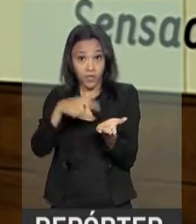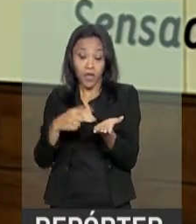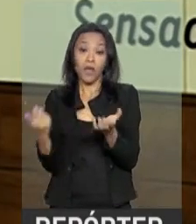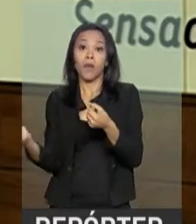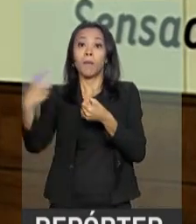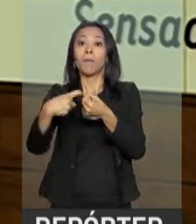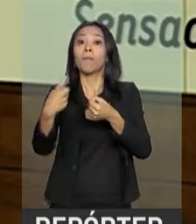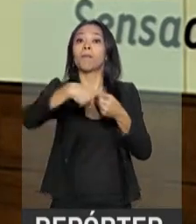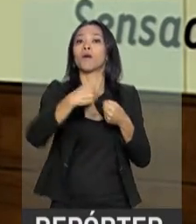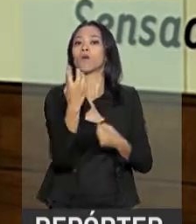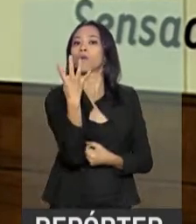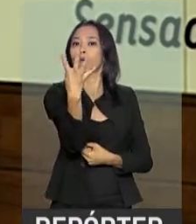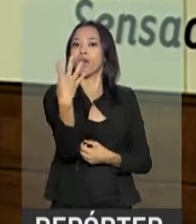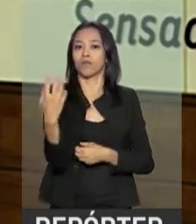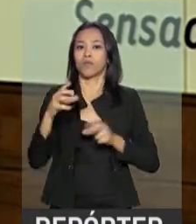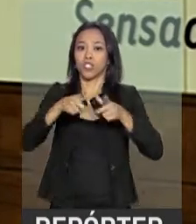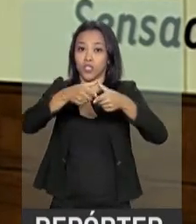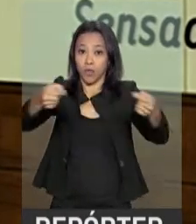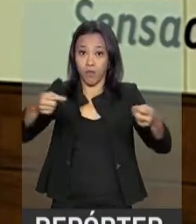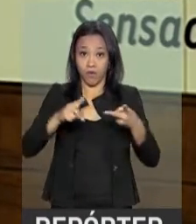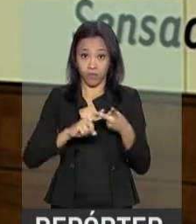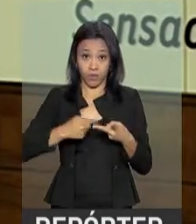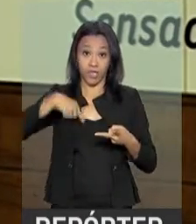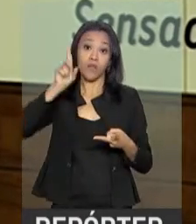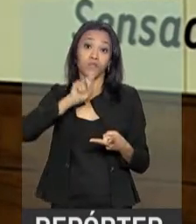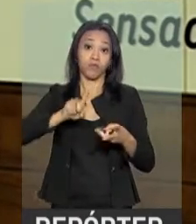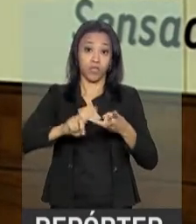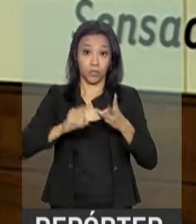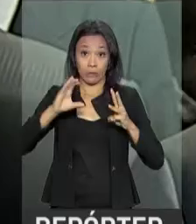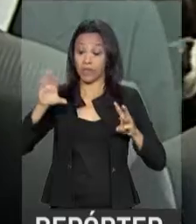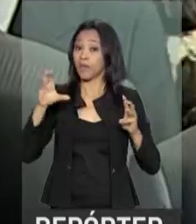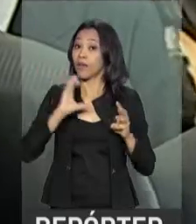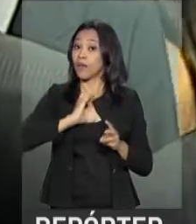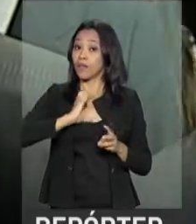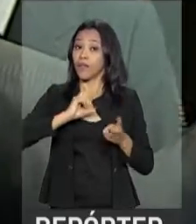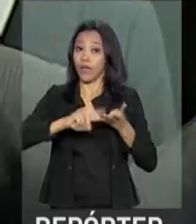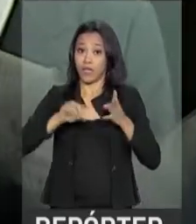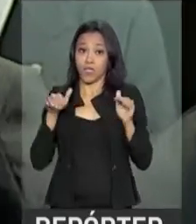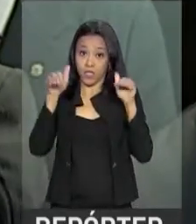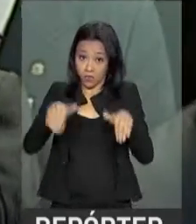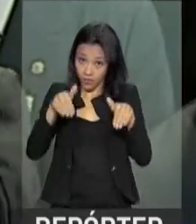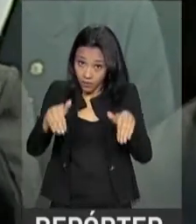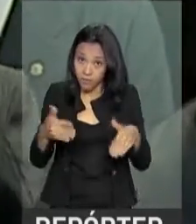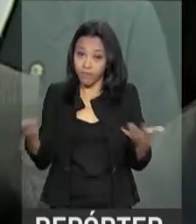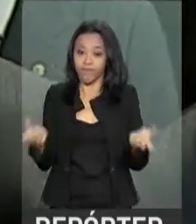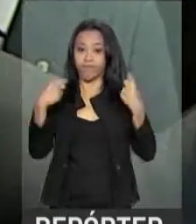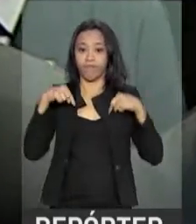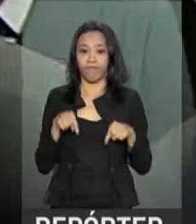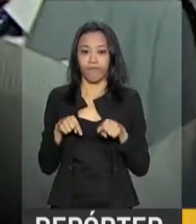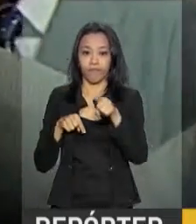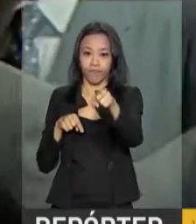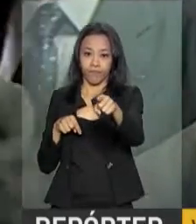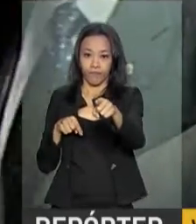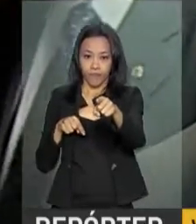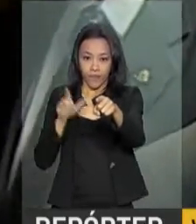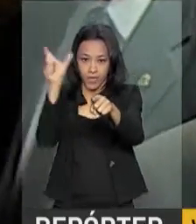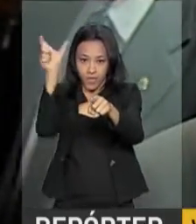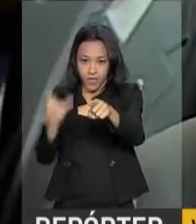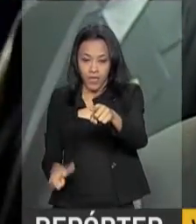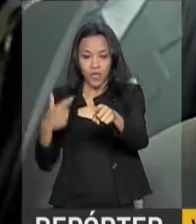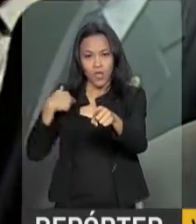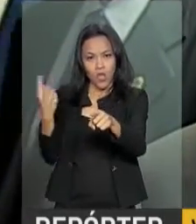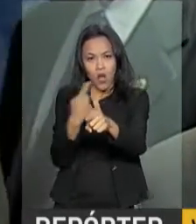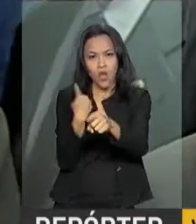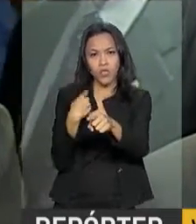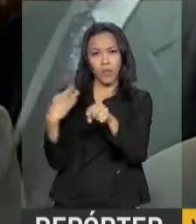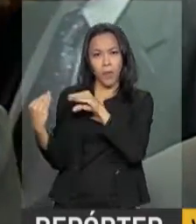quatro países japão estados unidos canadá e austrália para nos reunirmos com um a embaixada da índia que